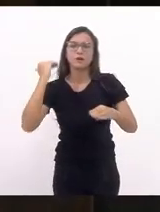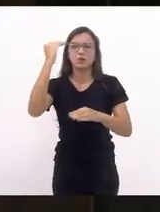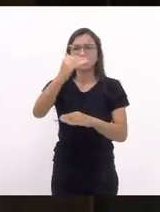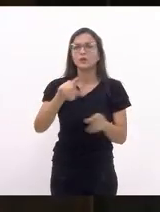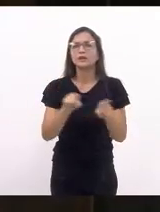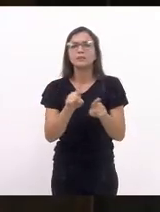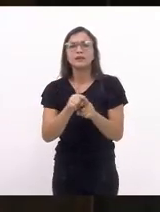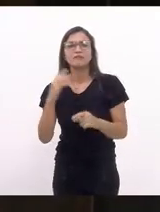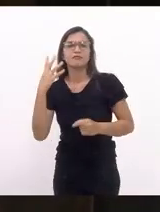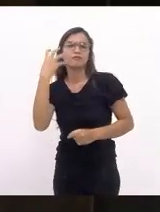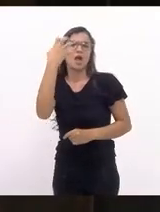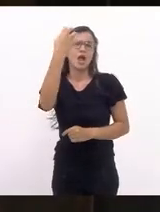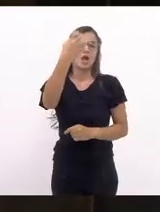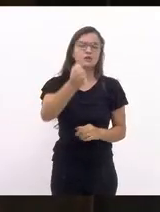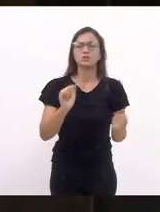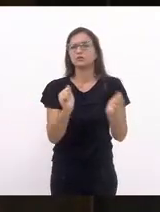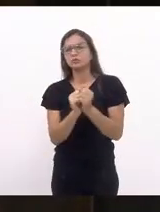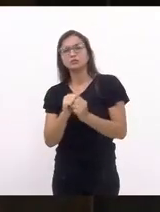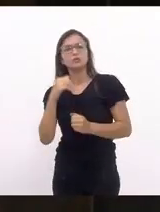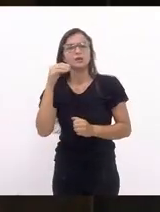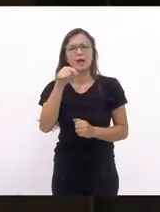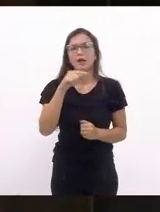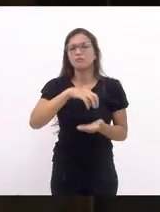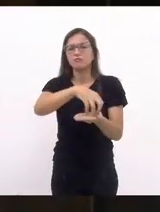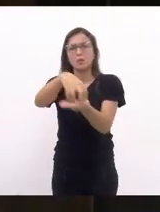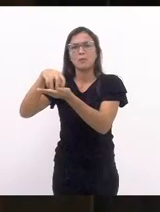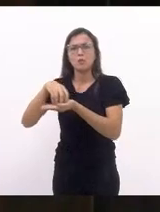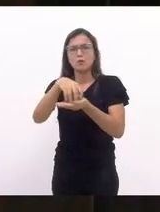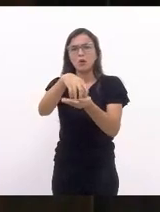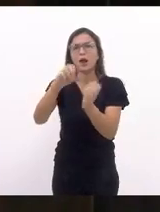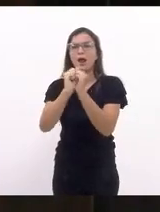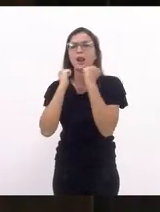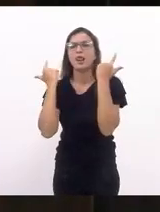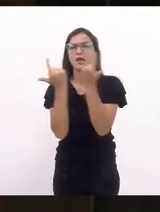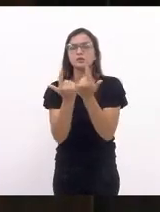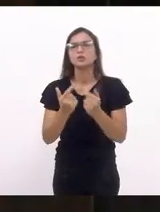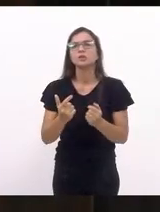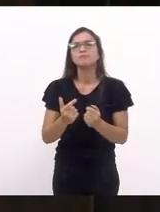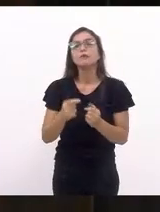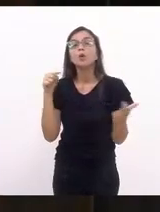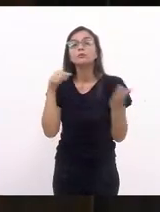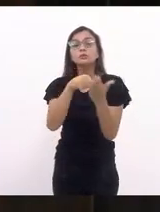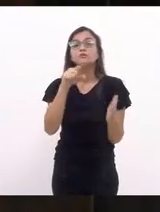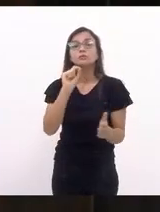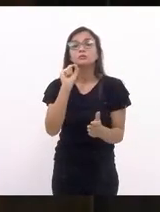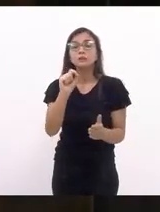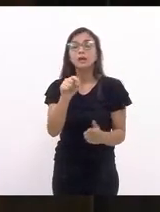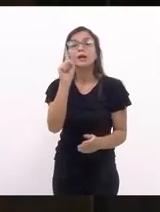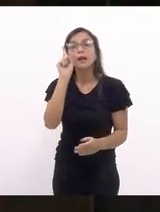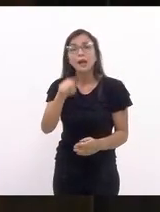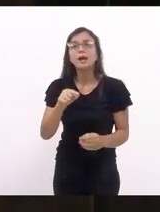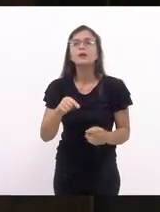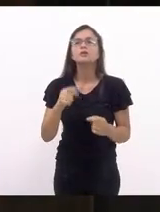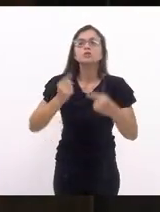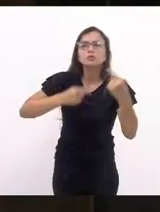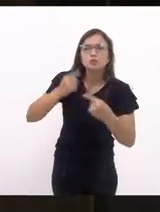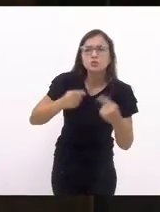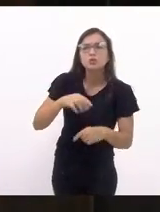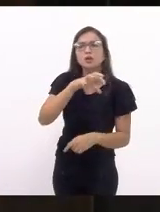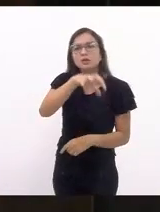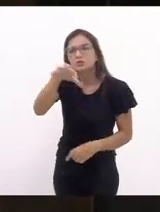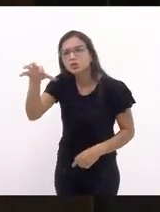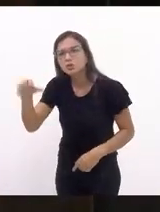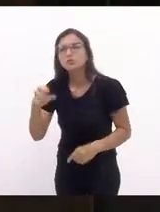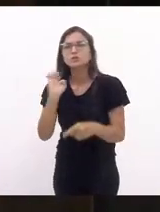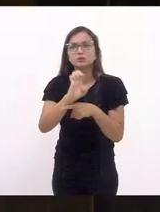viagens organizadas pela alerj com o objetivo de discutir por regiões do Estado em